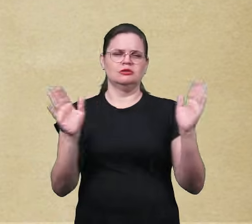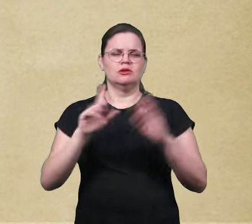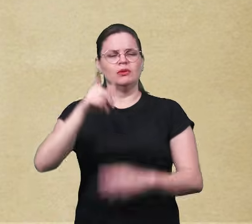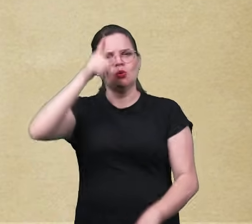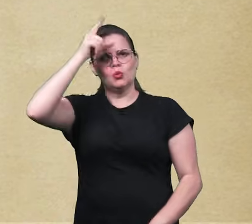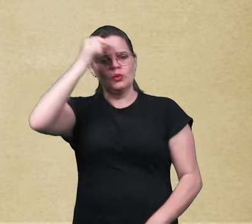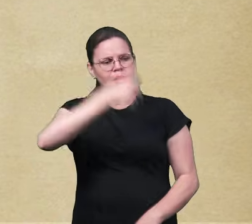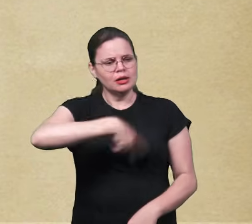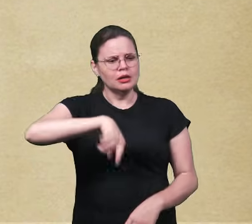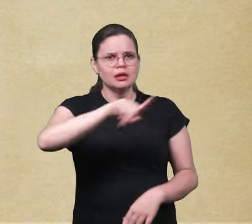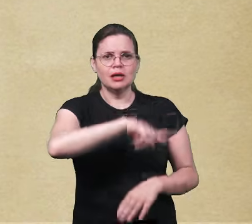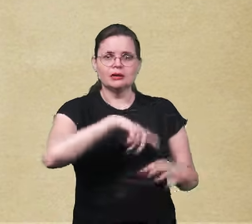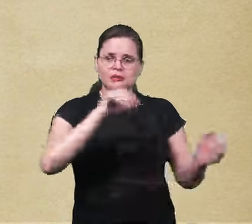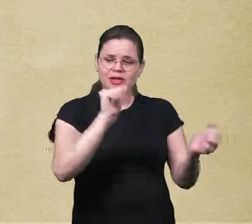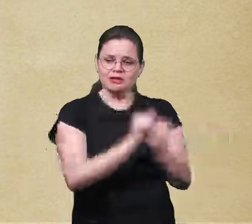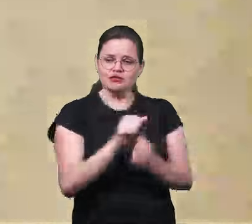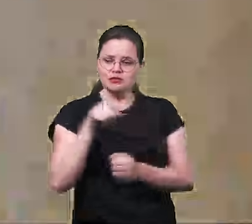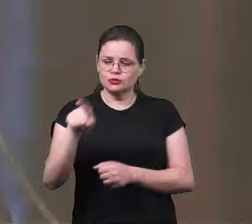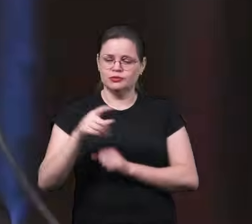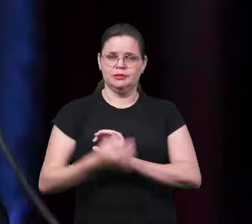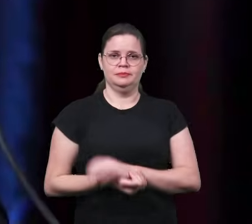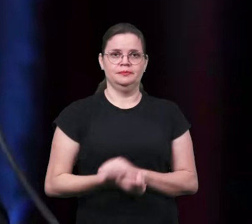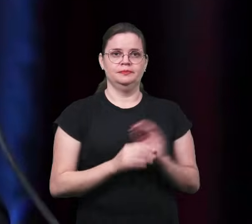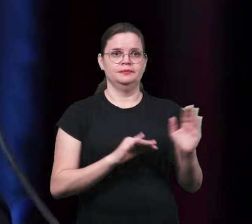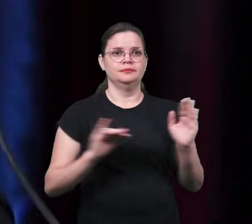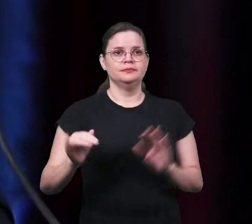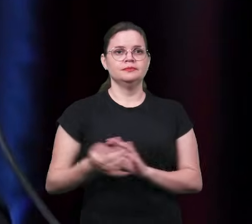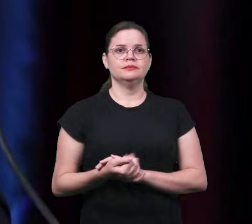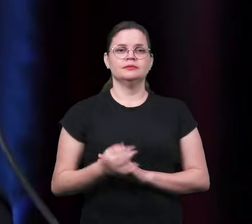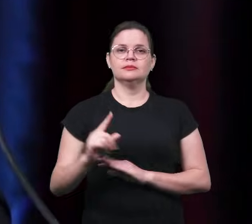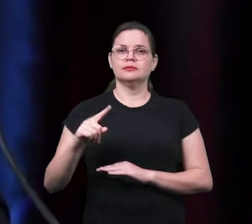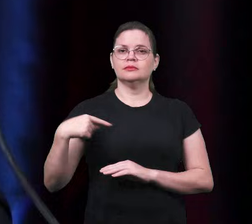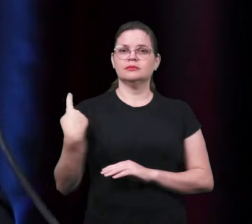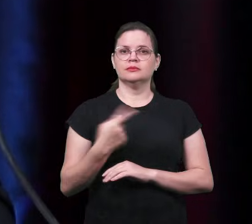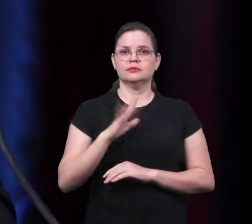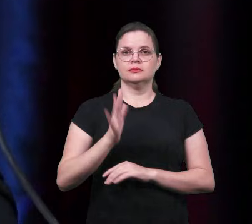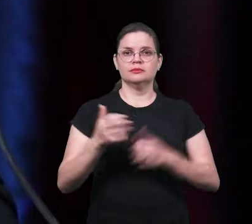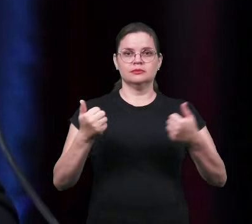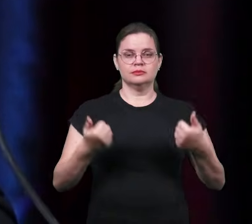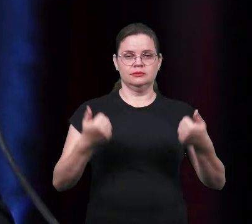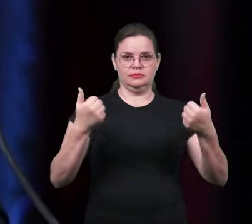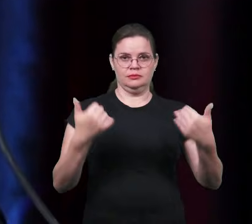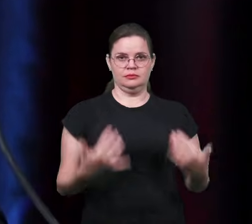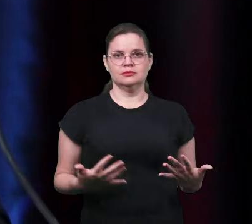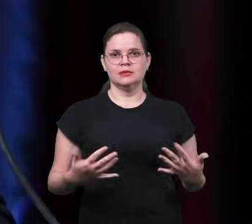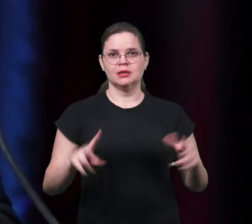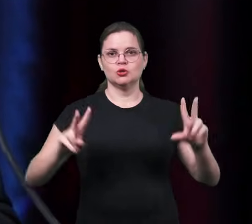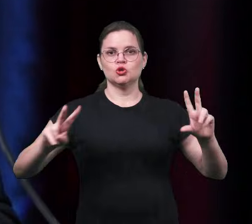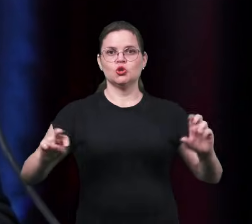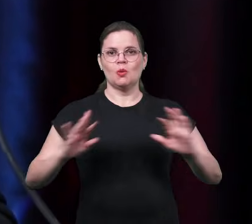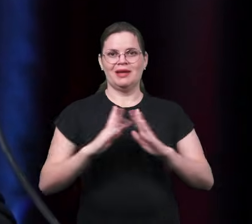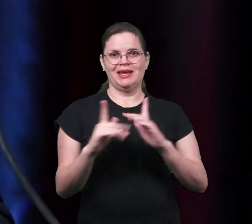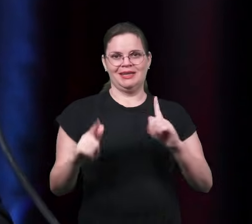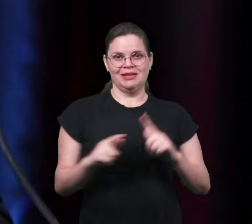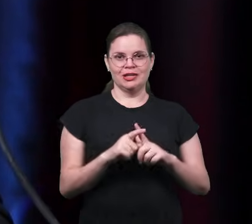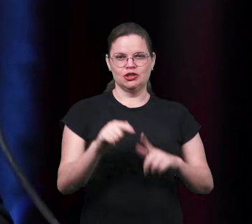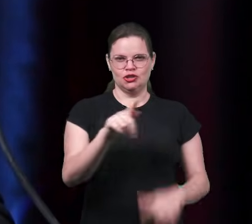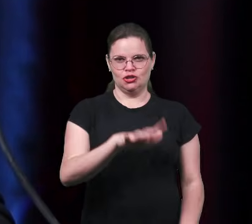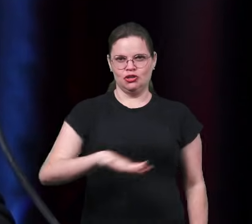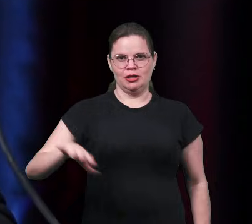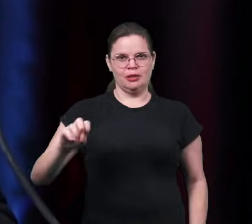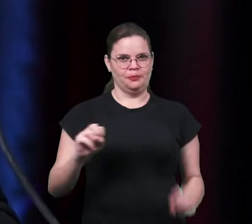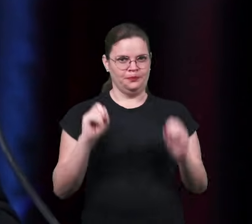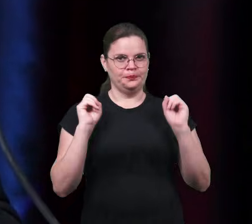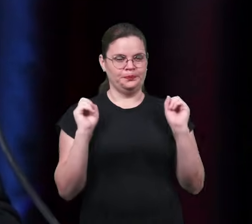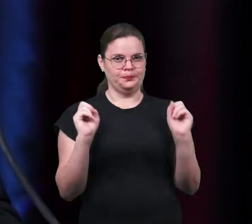a levarão contigo. Nós falamos aqui a nível de igreja, mas nós vemos, porque